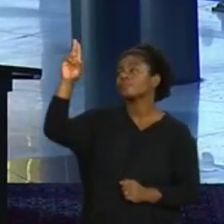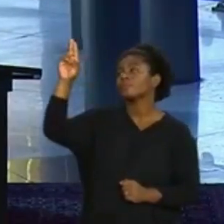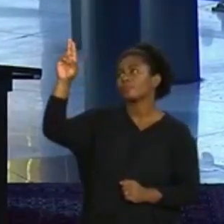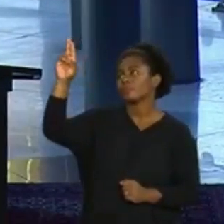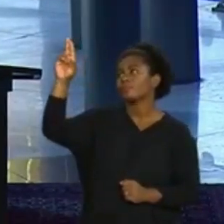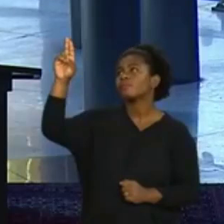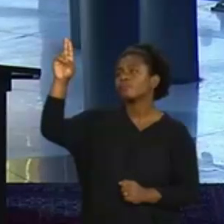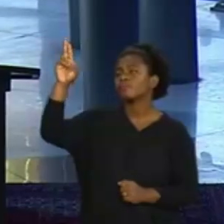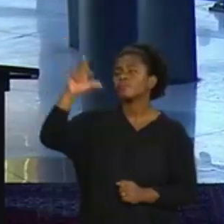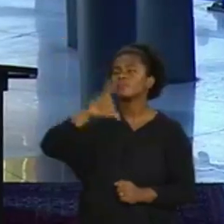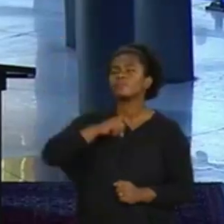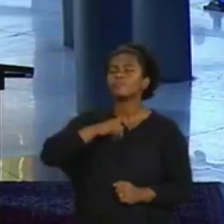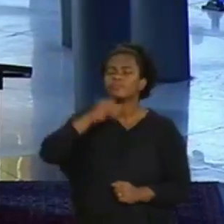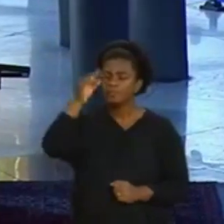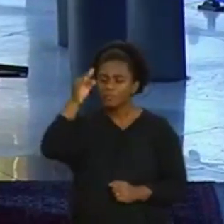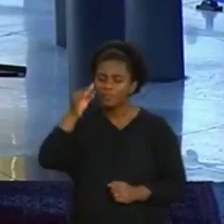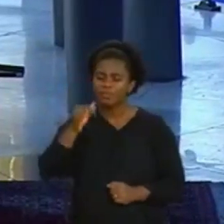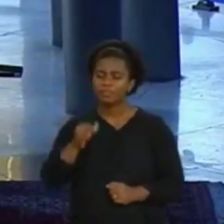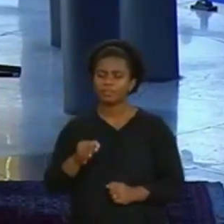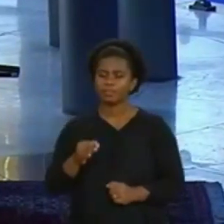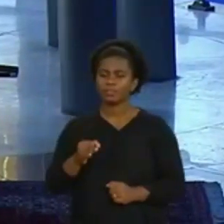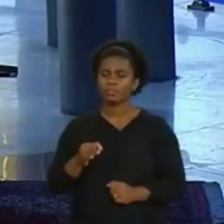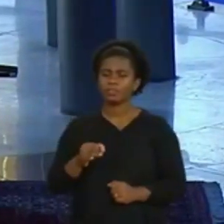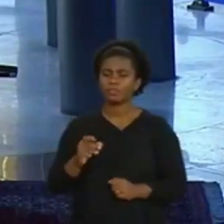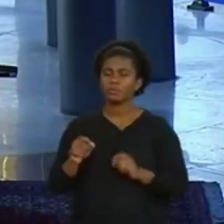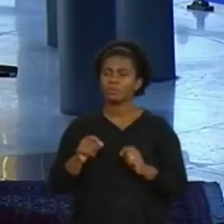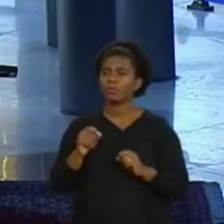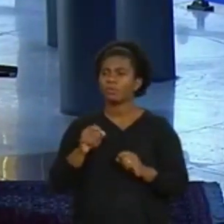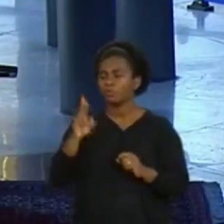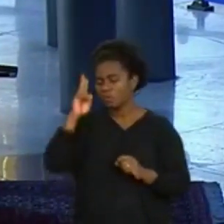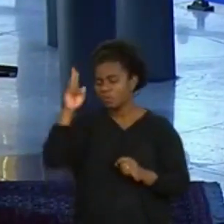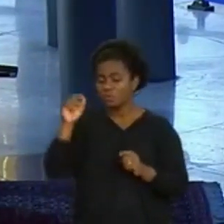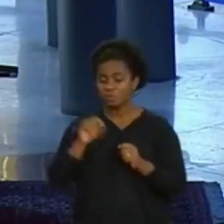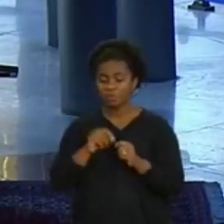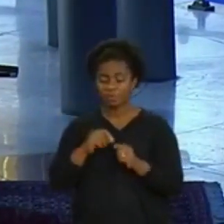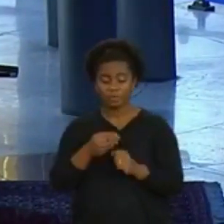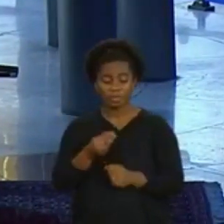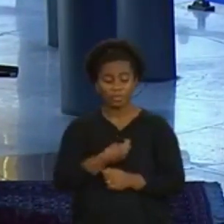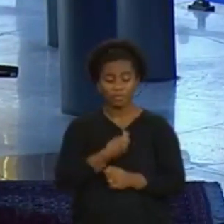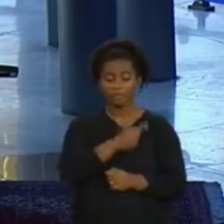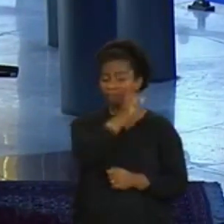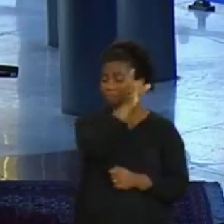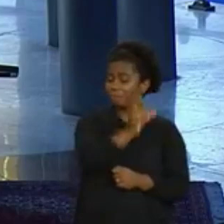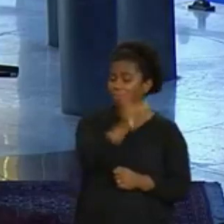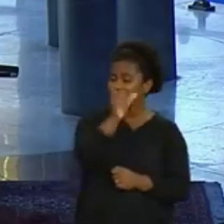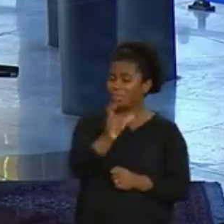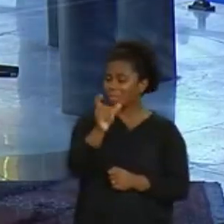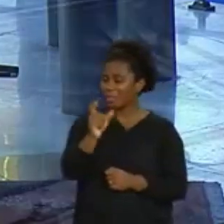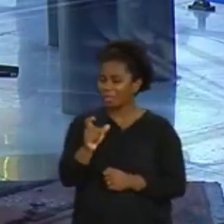eu tenho certeza que o que o Senhor fez na vida dela, não é só isso que o Senhor quer fazer.